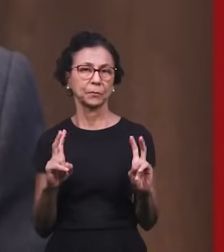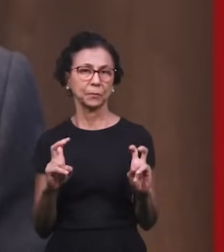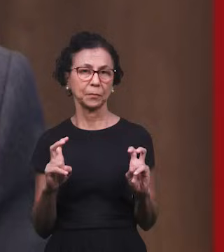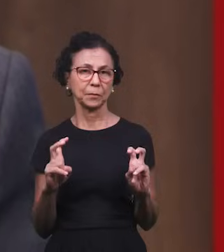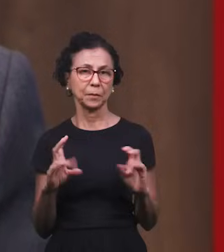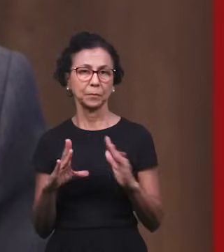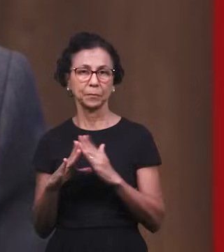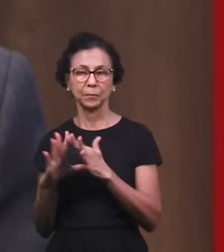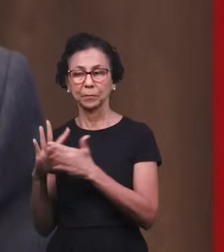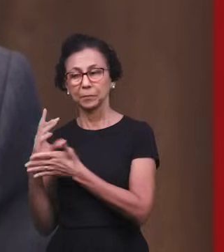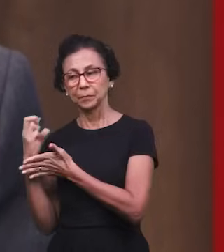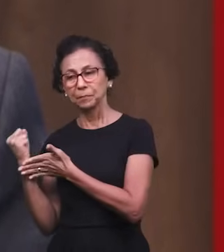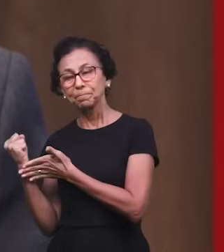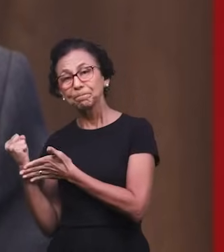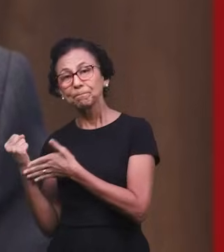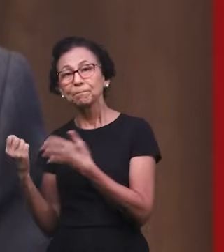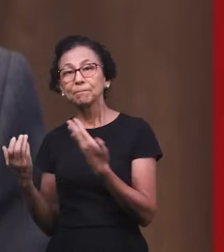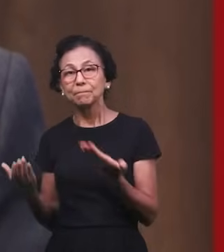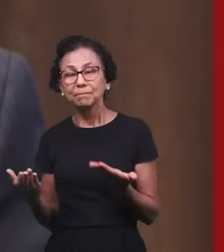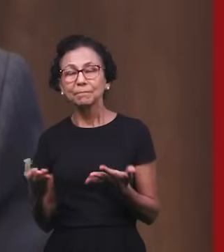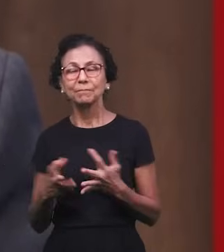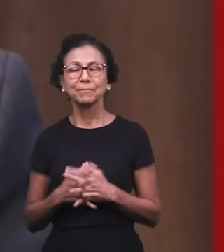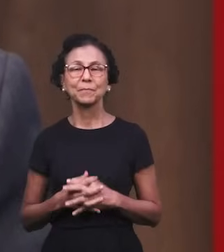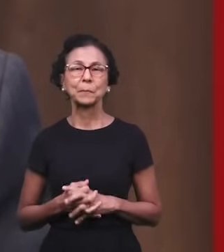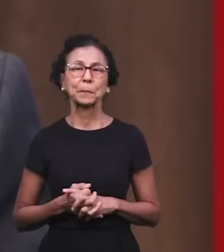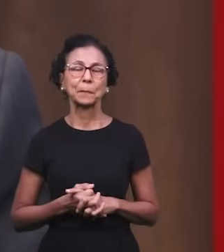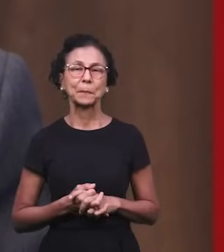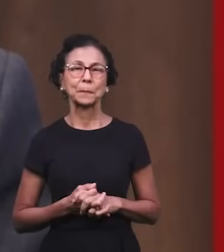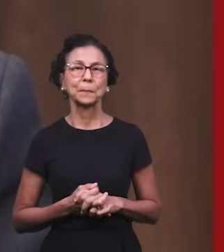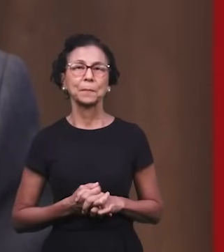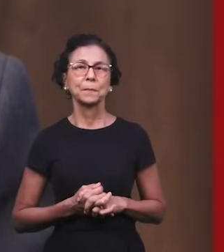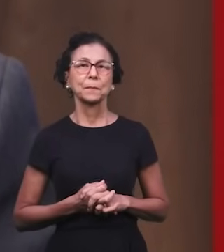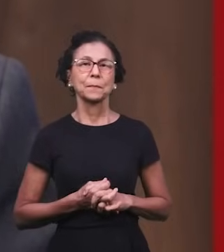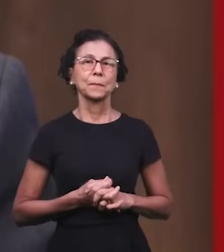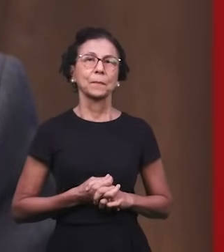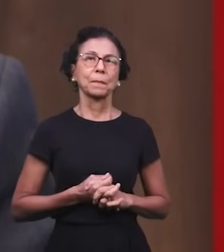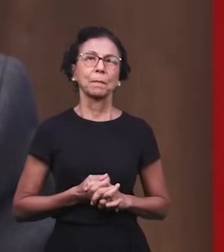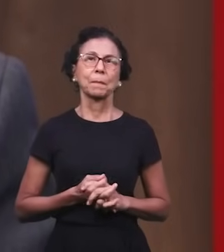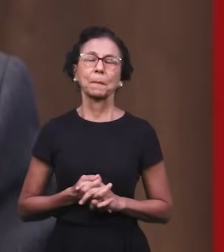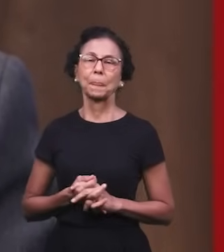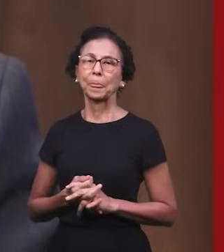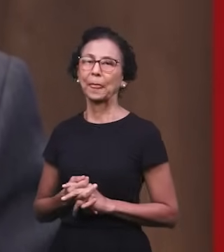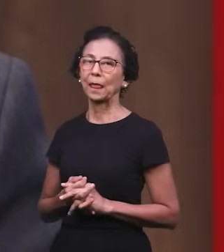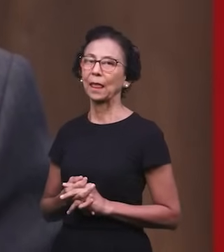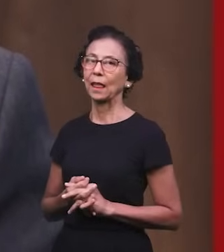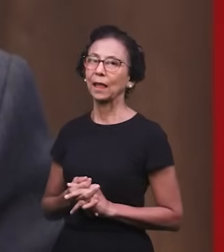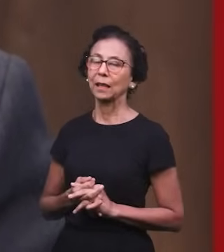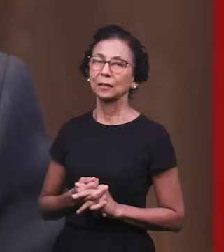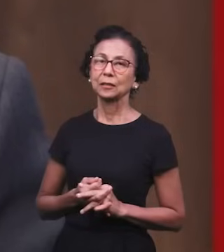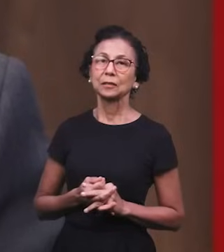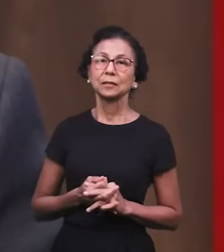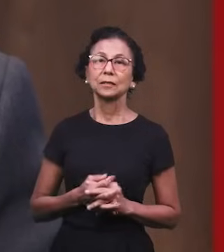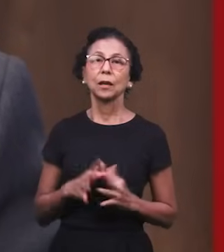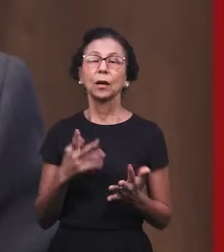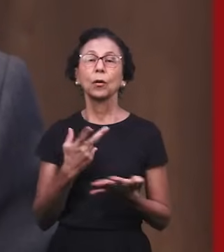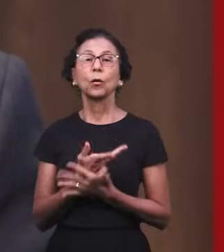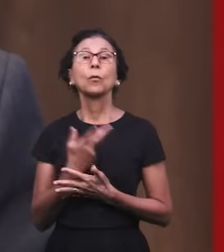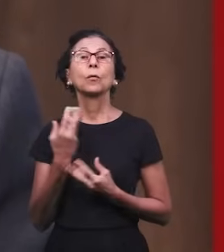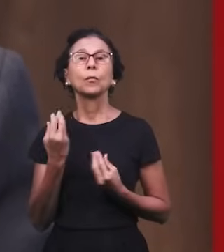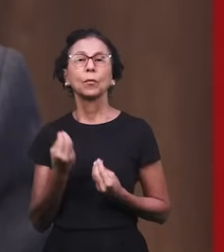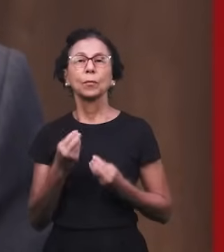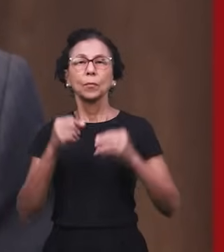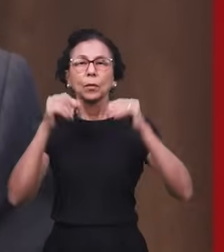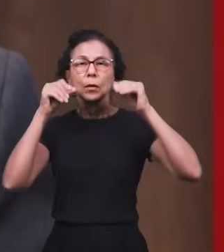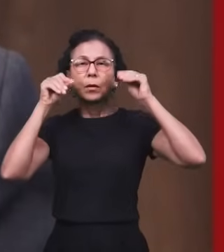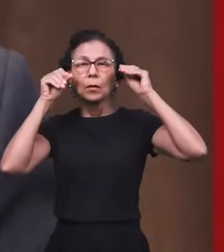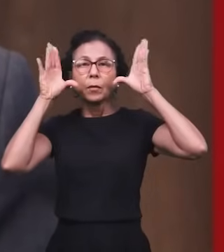abrir e fechar de olhos, ou seja, no dia que ele acontecer, não dá tempo de você se preparar.